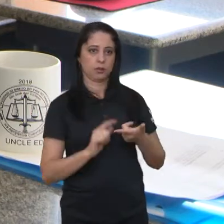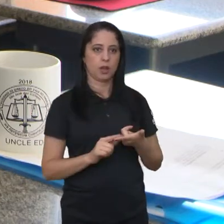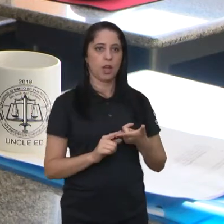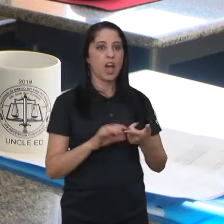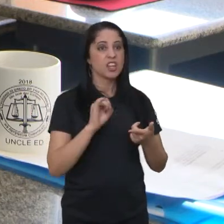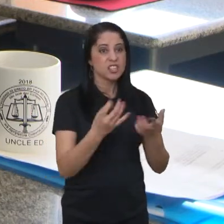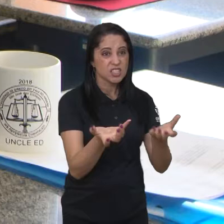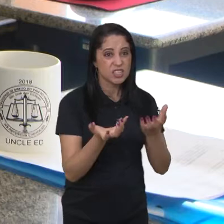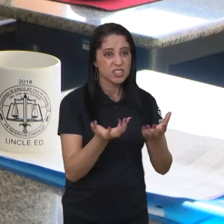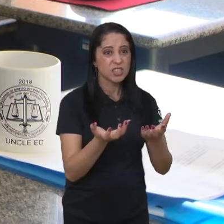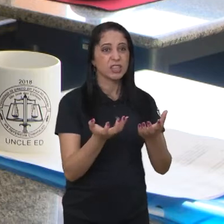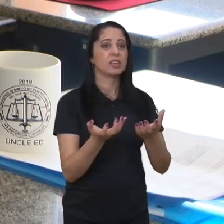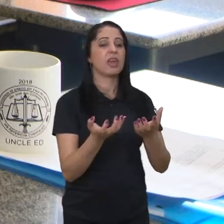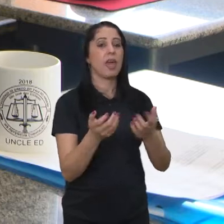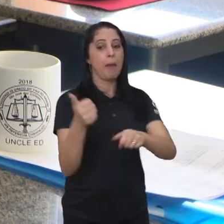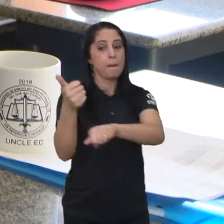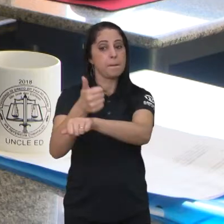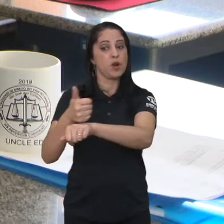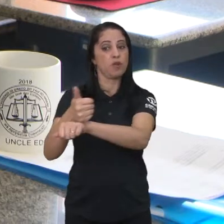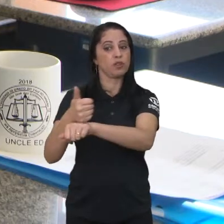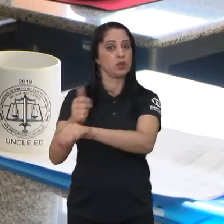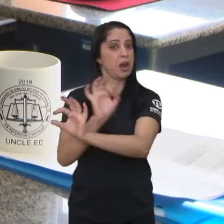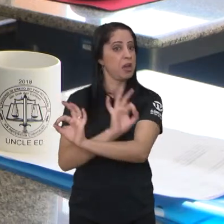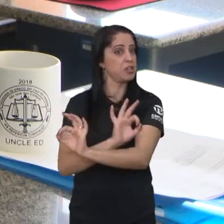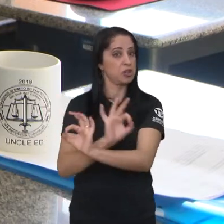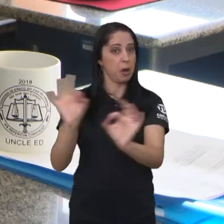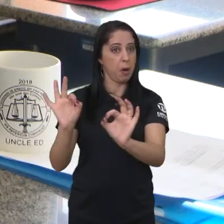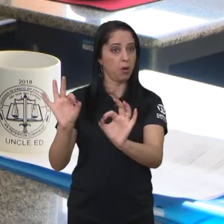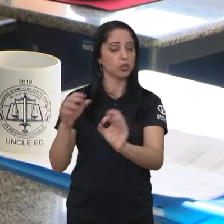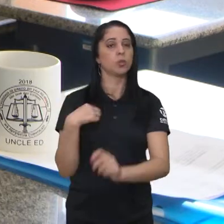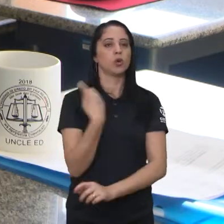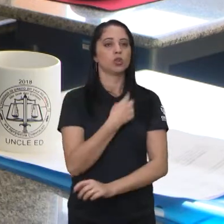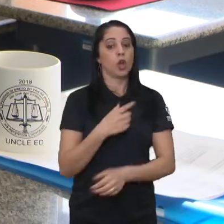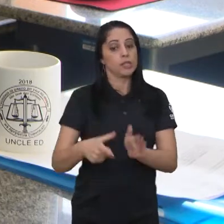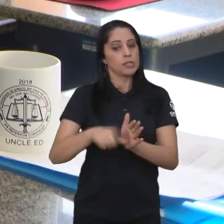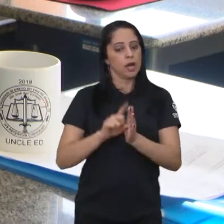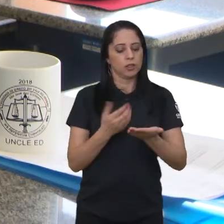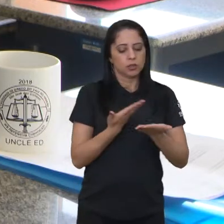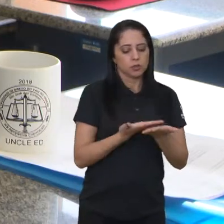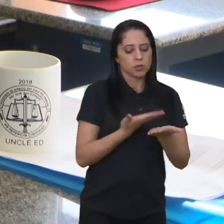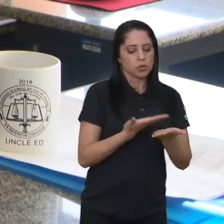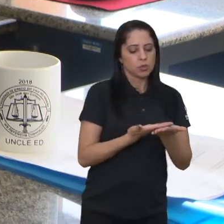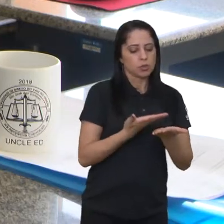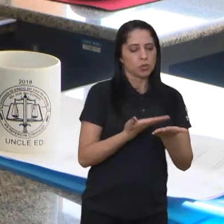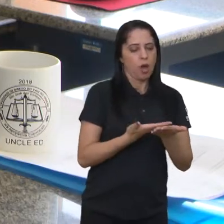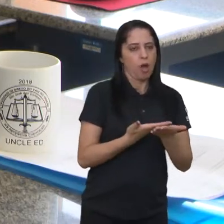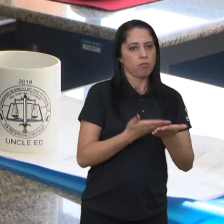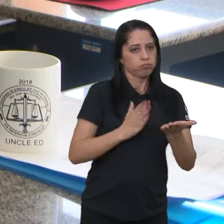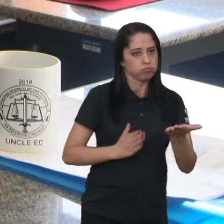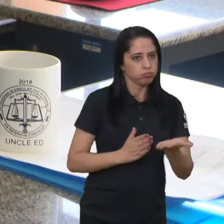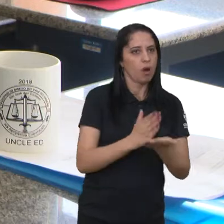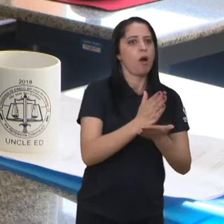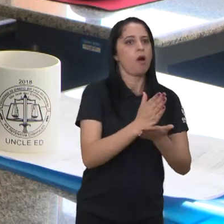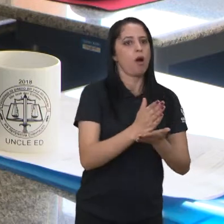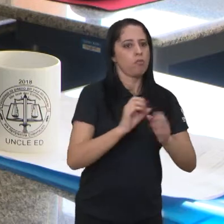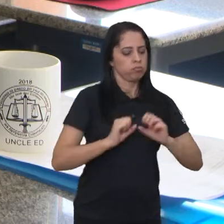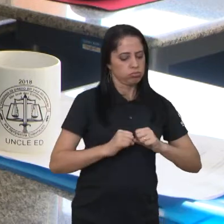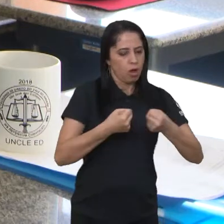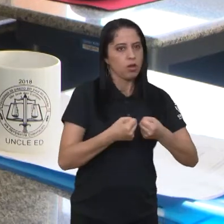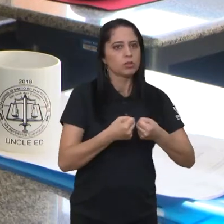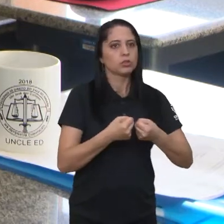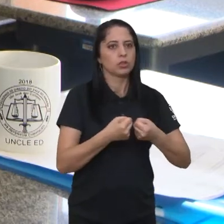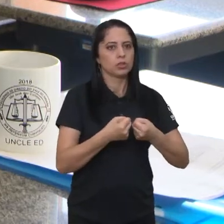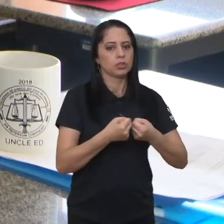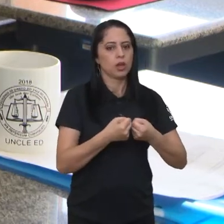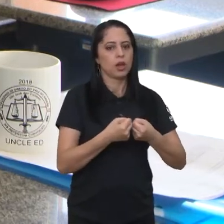Se nós queremos bons profissionais no futuro, enquanto estudantes, temos que estudar o máximo possível, nos dedicarmos o máximo